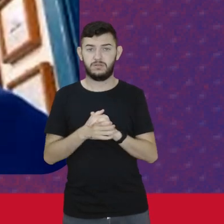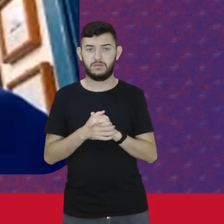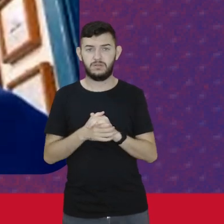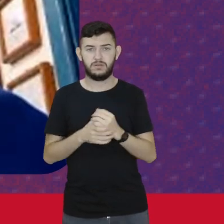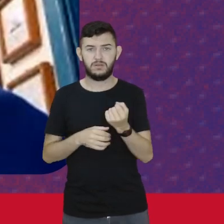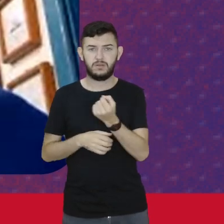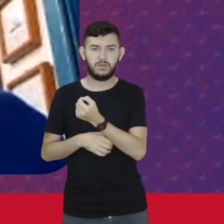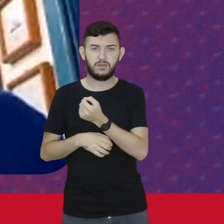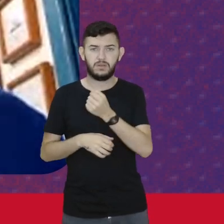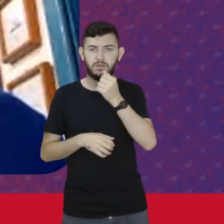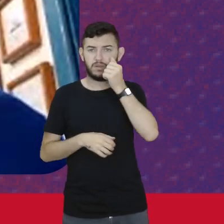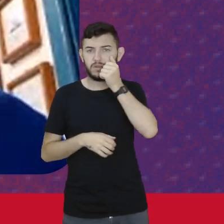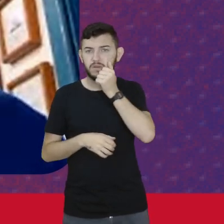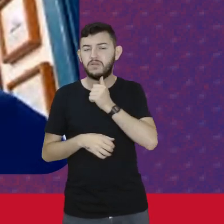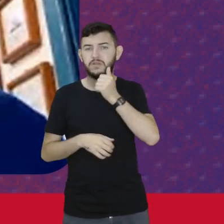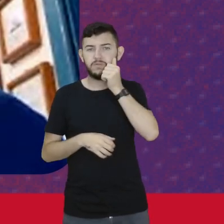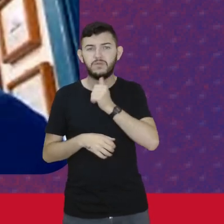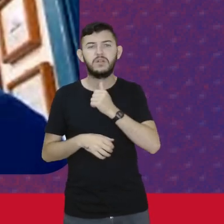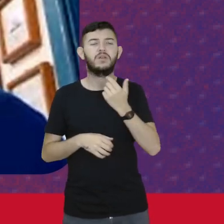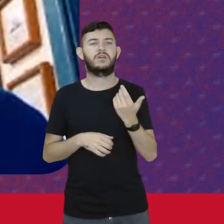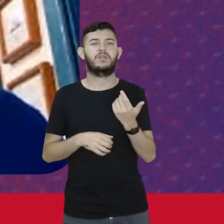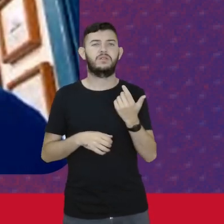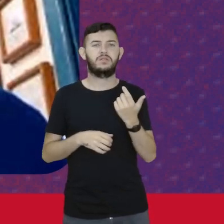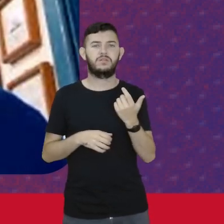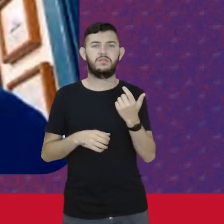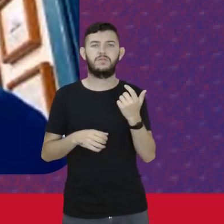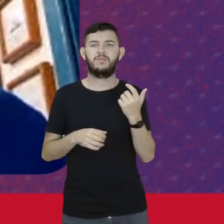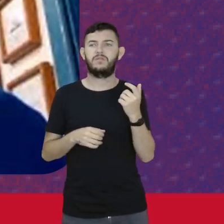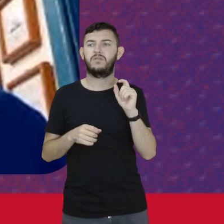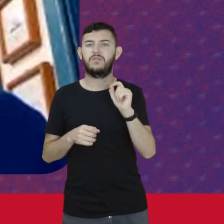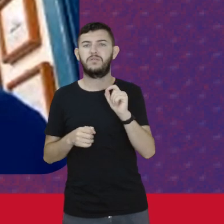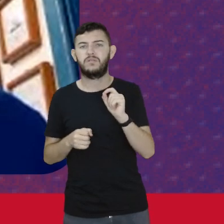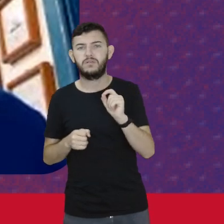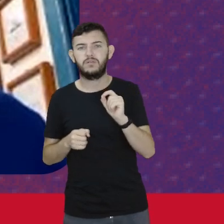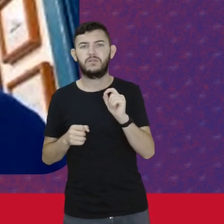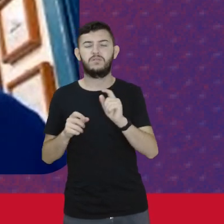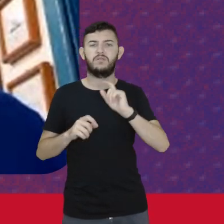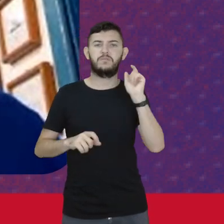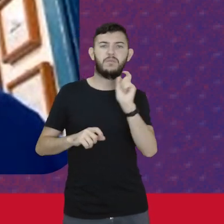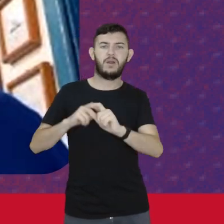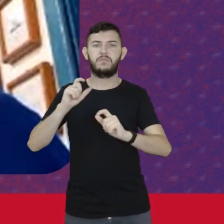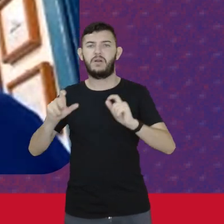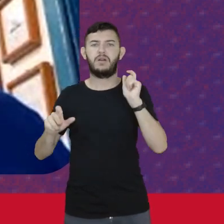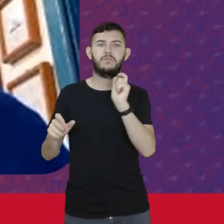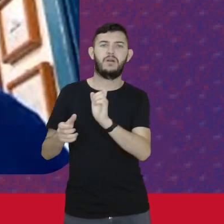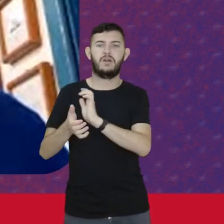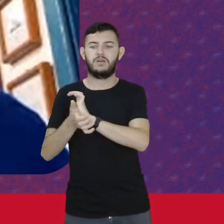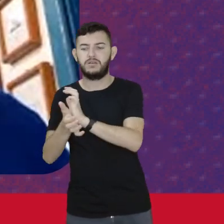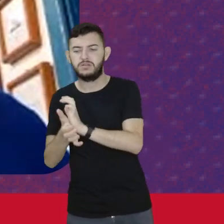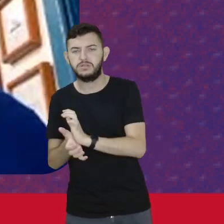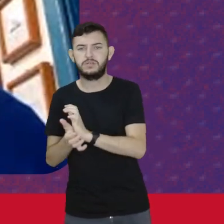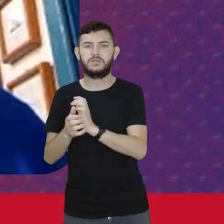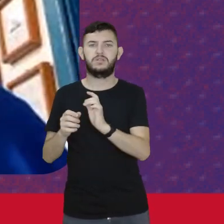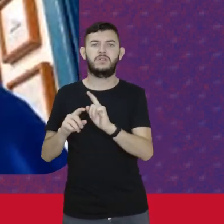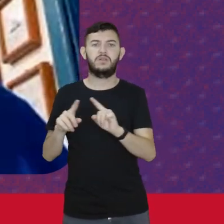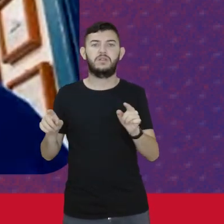mulheres foram esterilizadas, quantas mulheres foram cobaias, né, da indústria